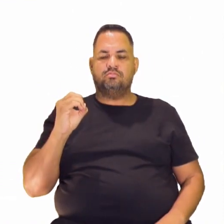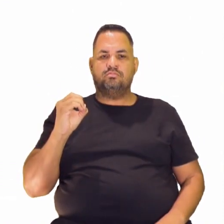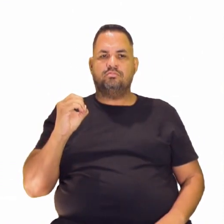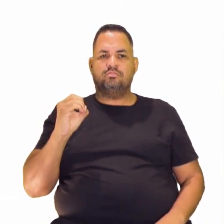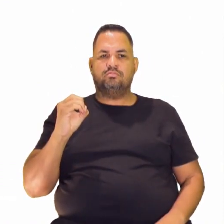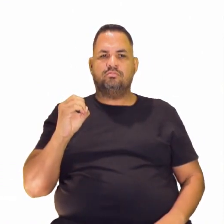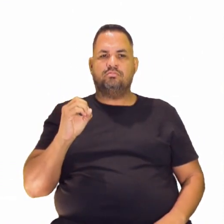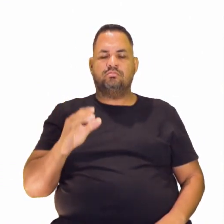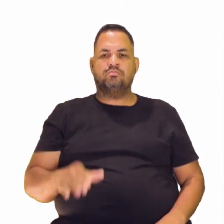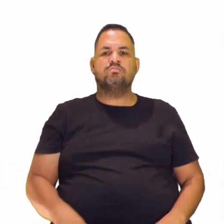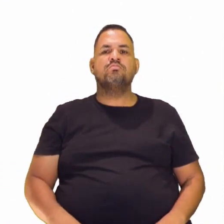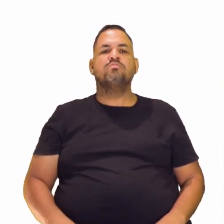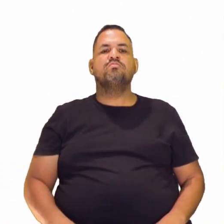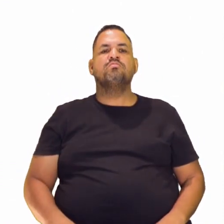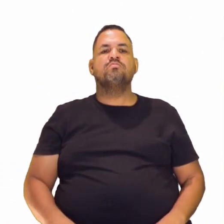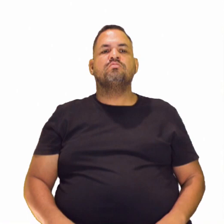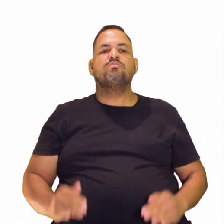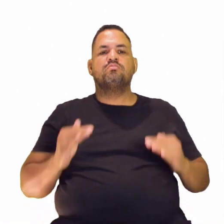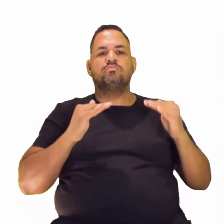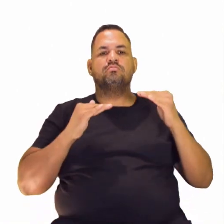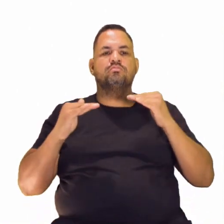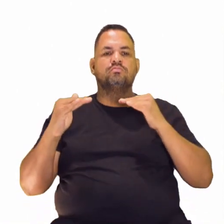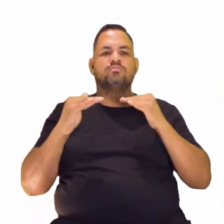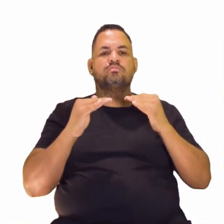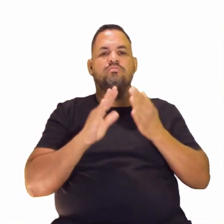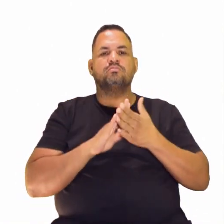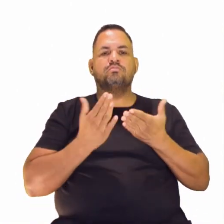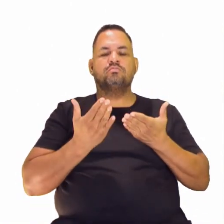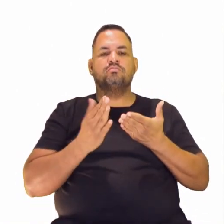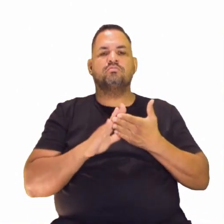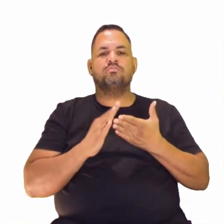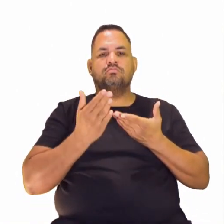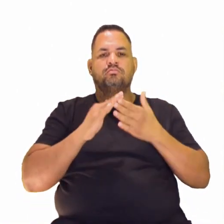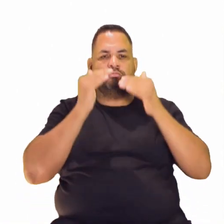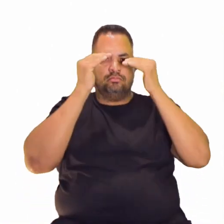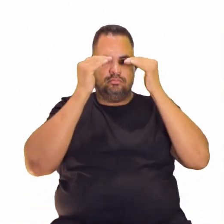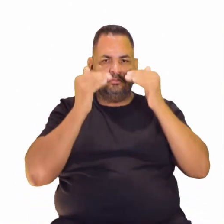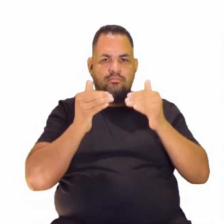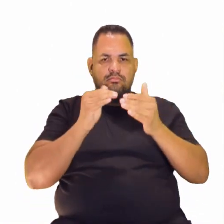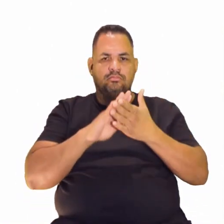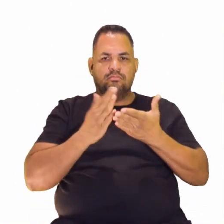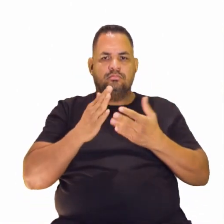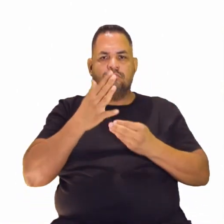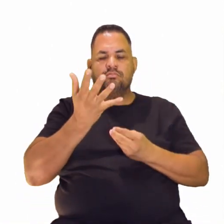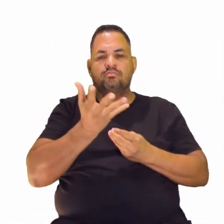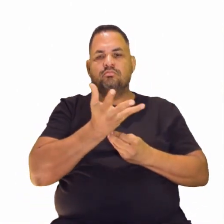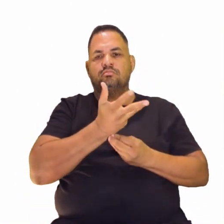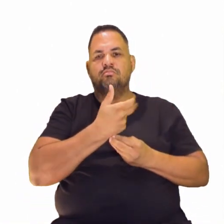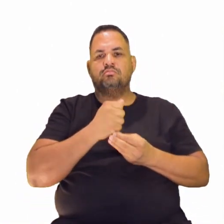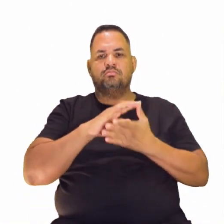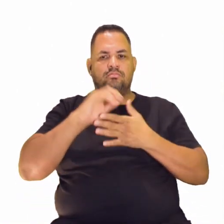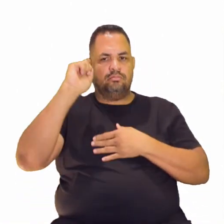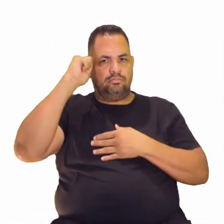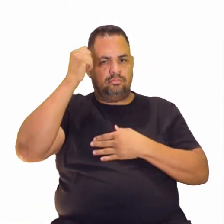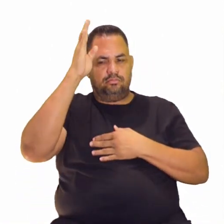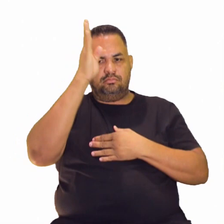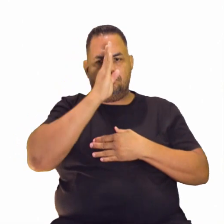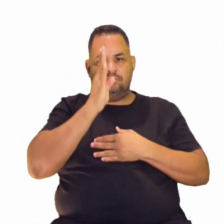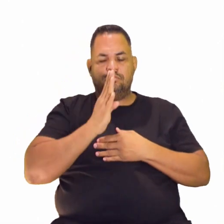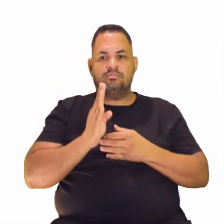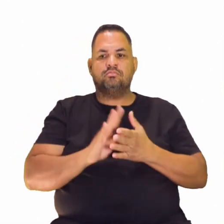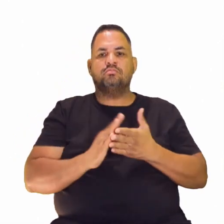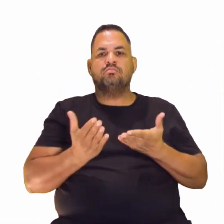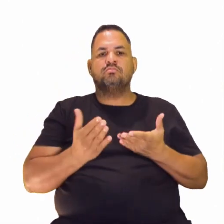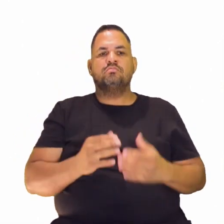do início do século XX. E os parâmetros a serem considerados sobre a arte